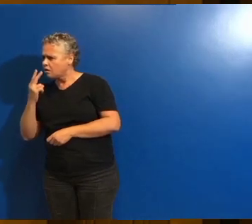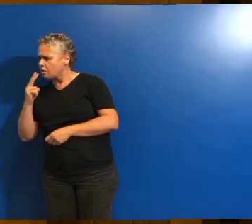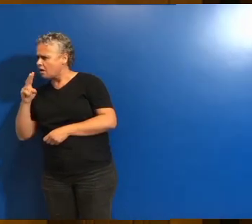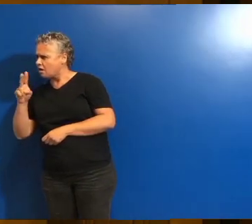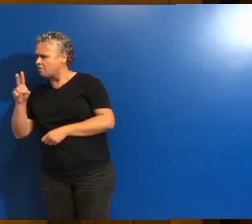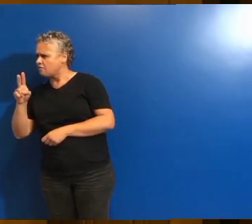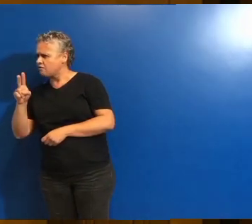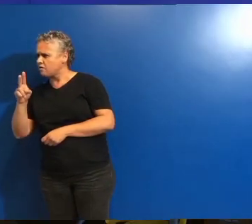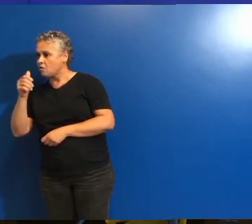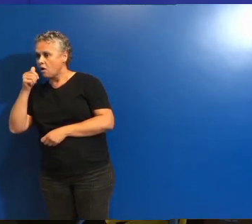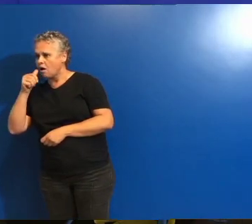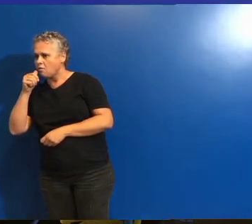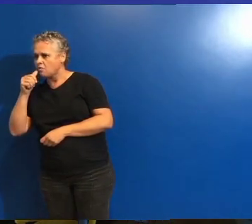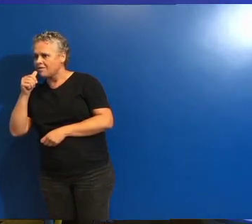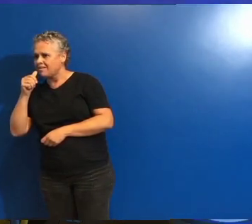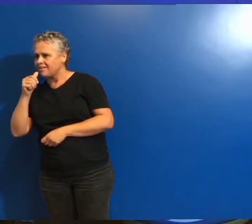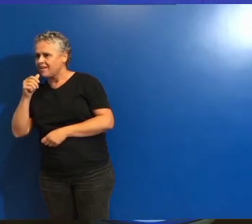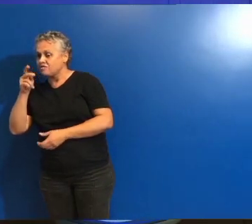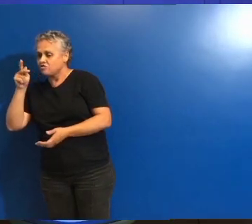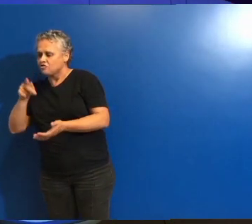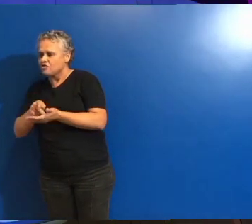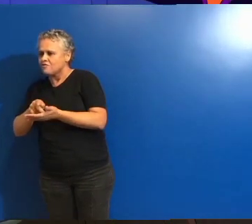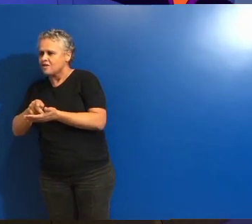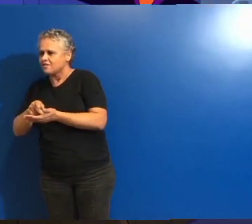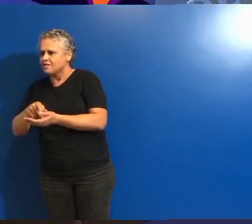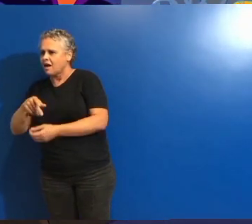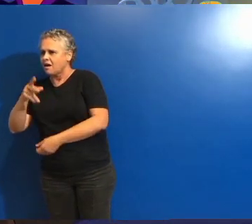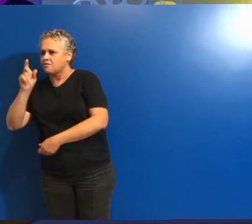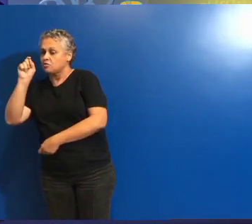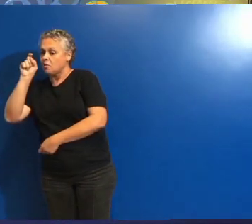E viu que a bela dama era, na verdade, uma bruxa cruel,